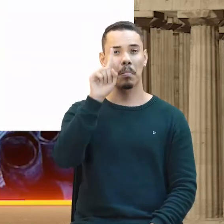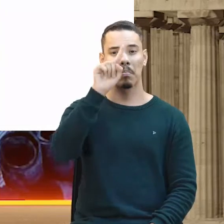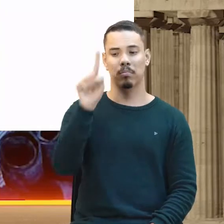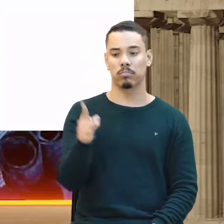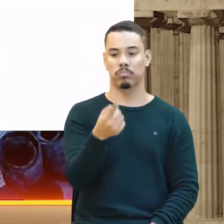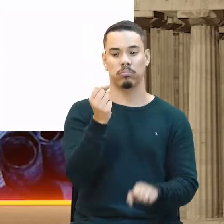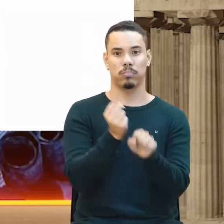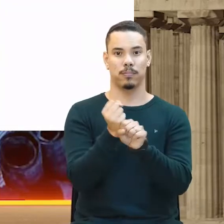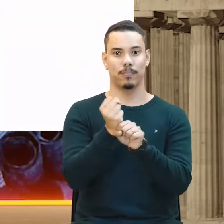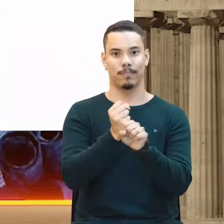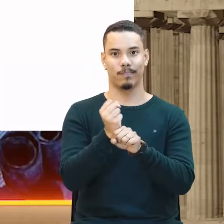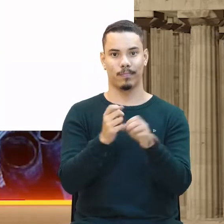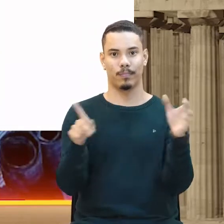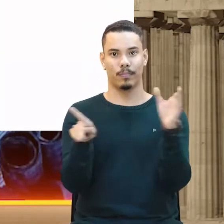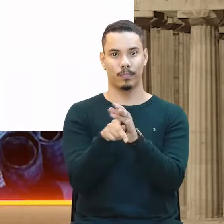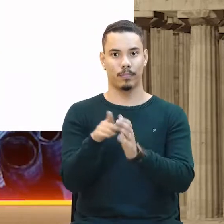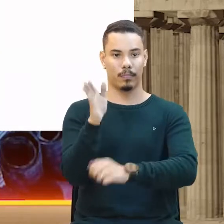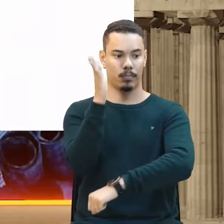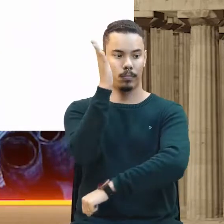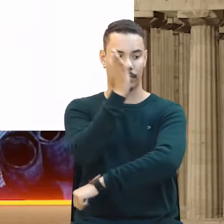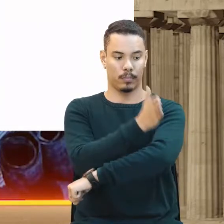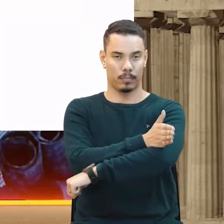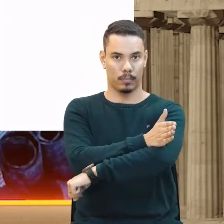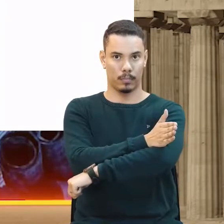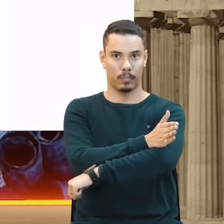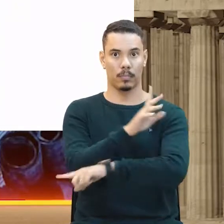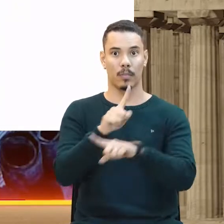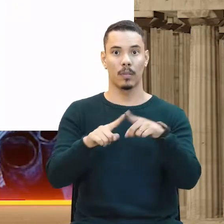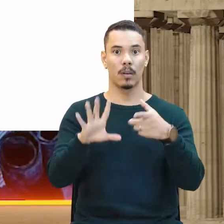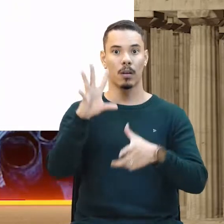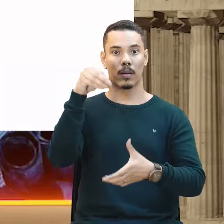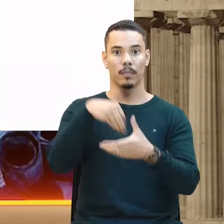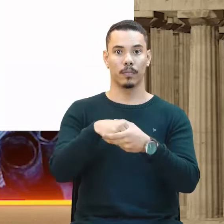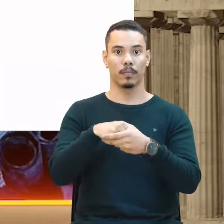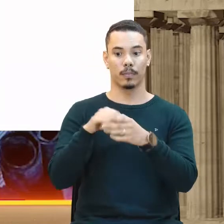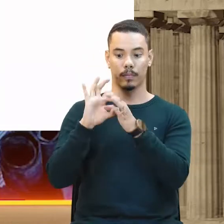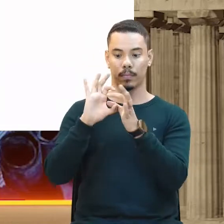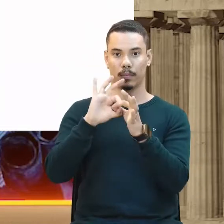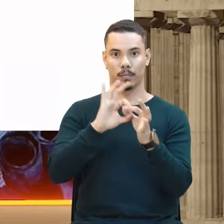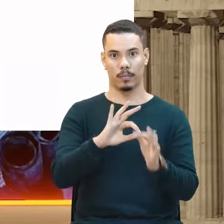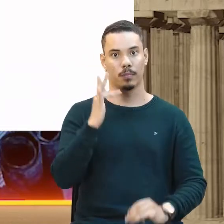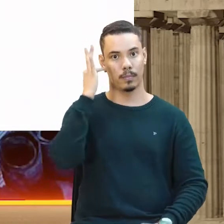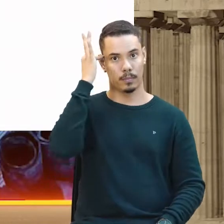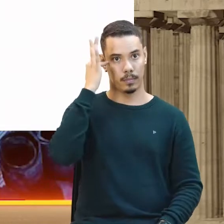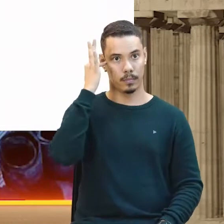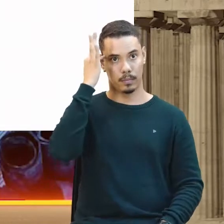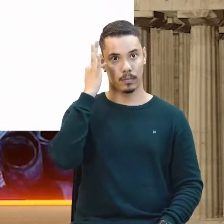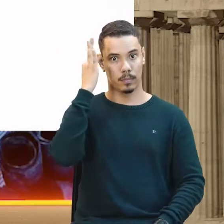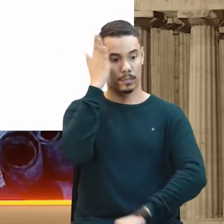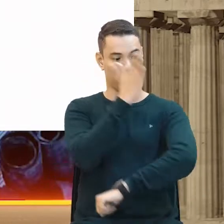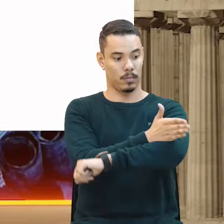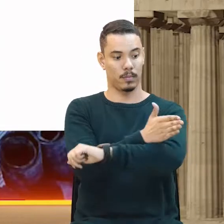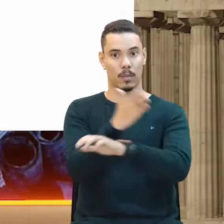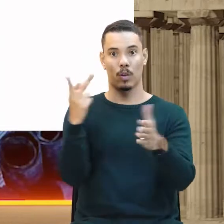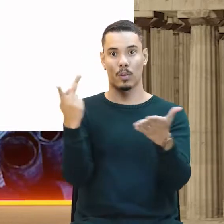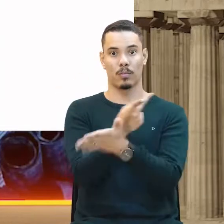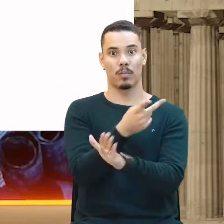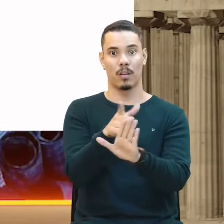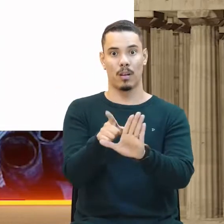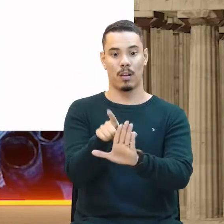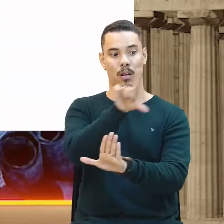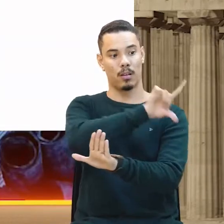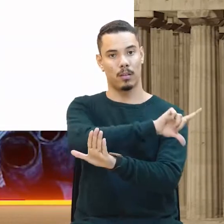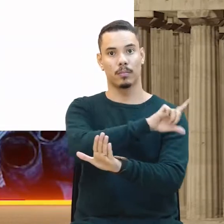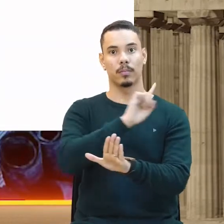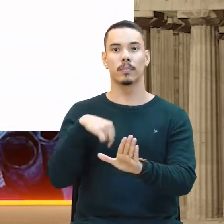de Idade Média. Só que dentro do contexto filosófico, a Idade Média acontece antes. E nós vamos